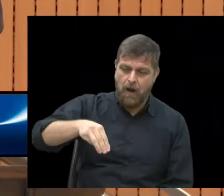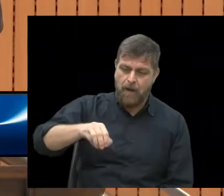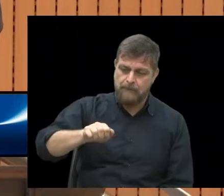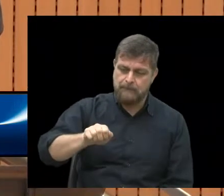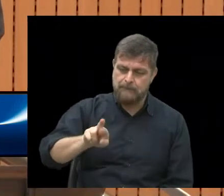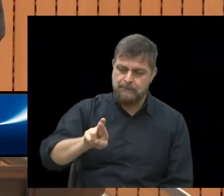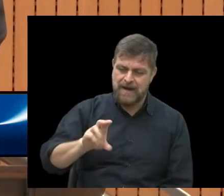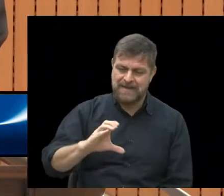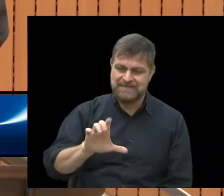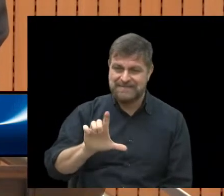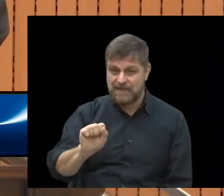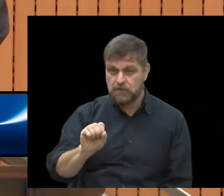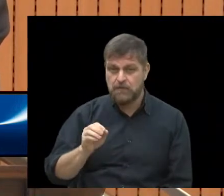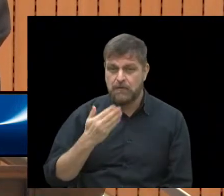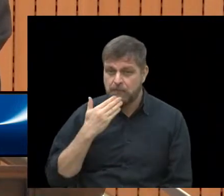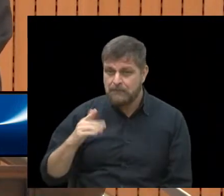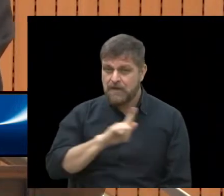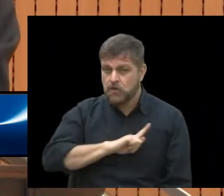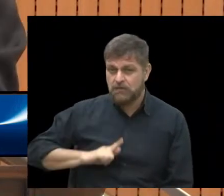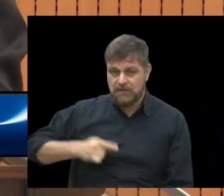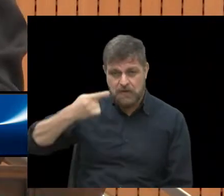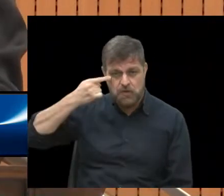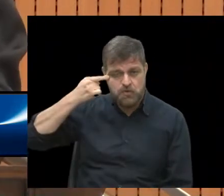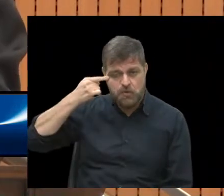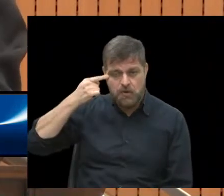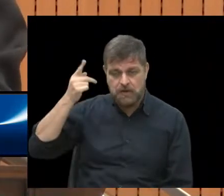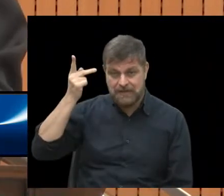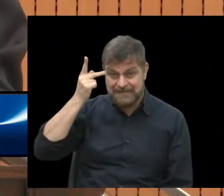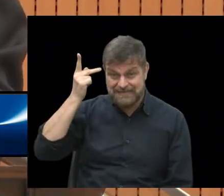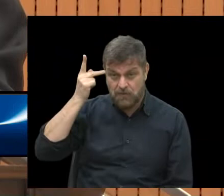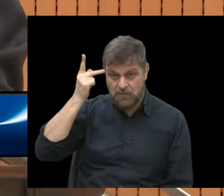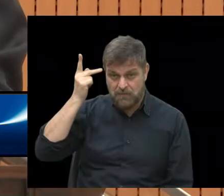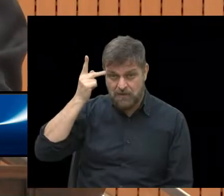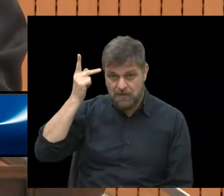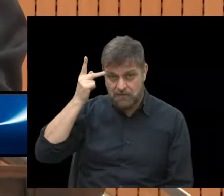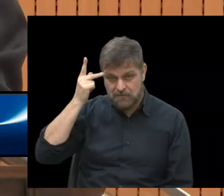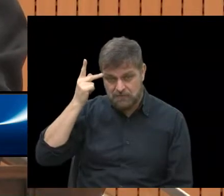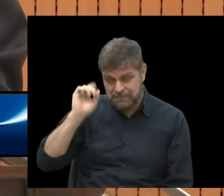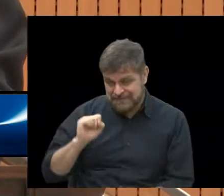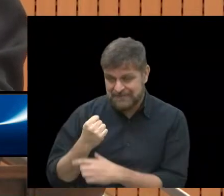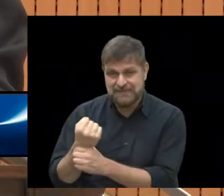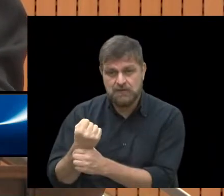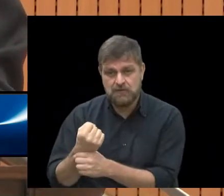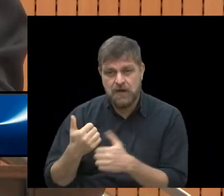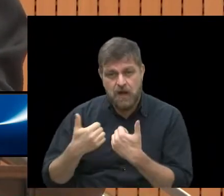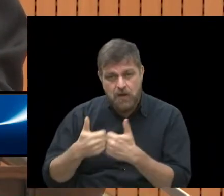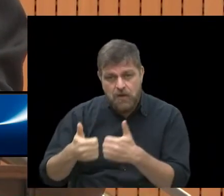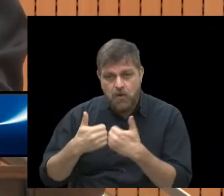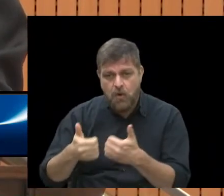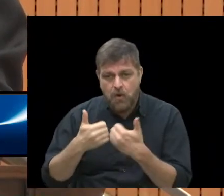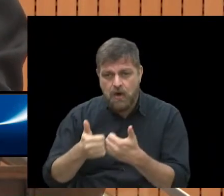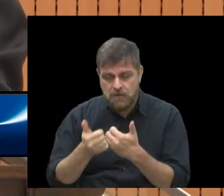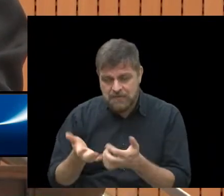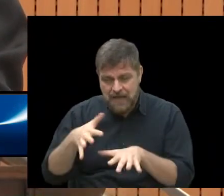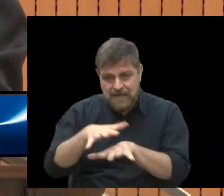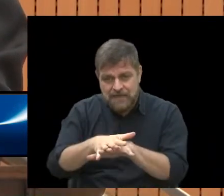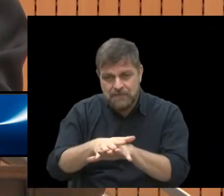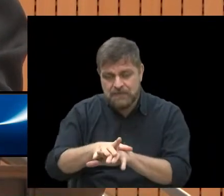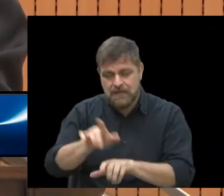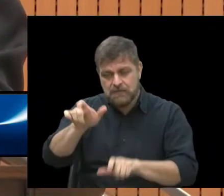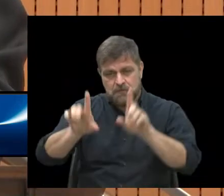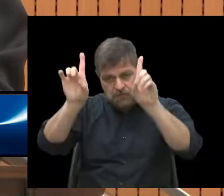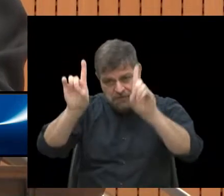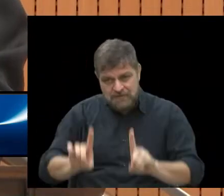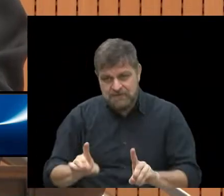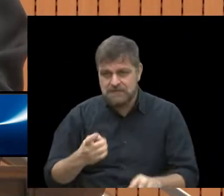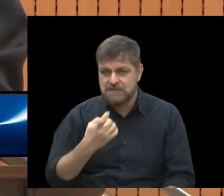que apela ao governador do Estado de São Paulo, João Dória, para garantir o transporte de pessoas com deficiência no município de